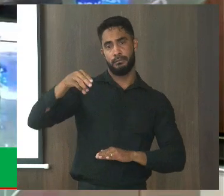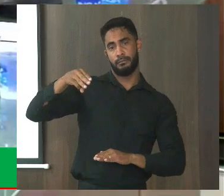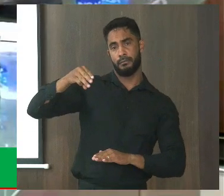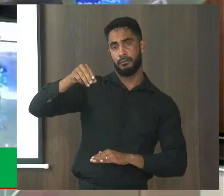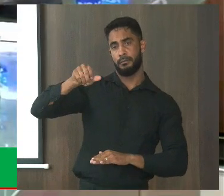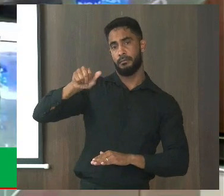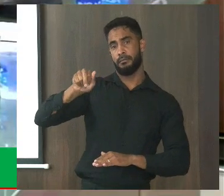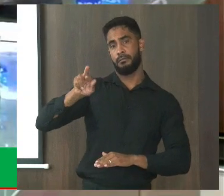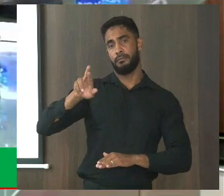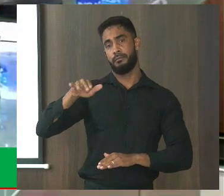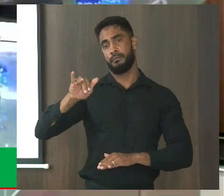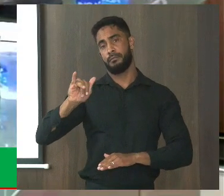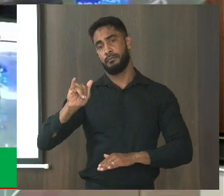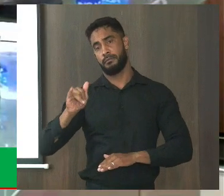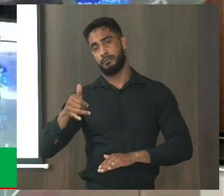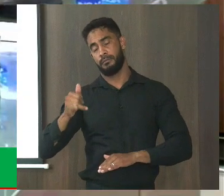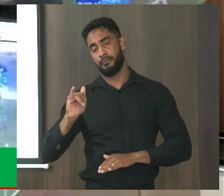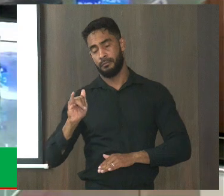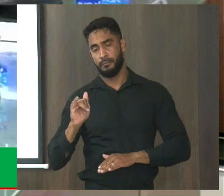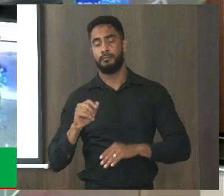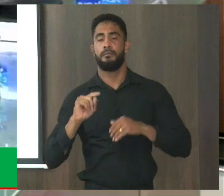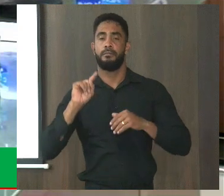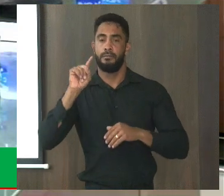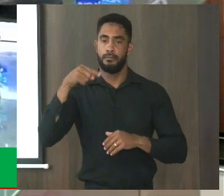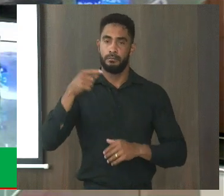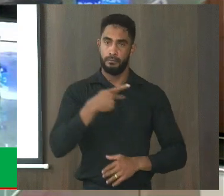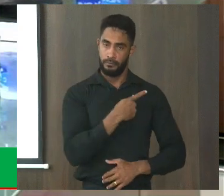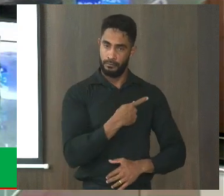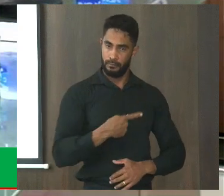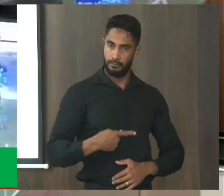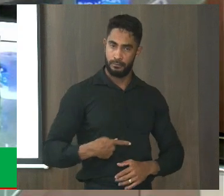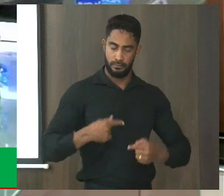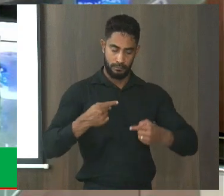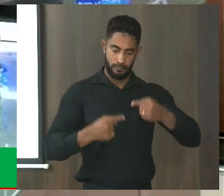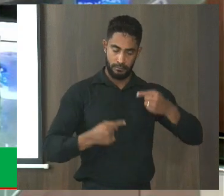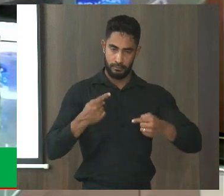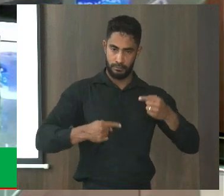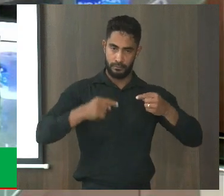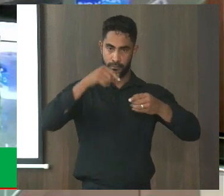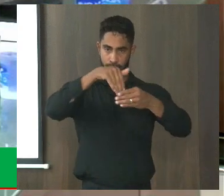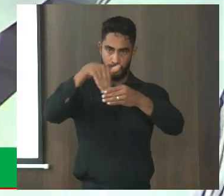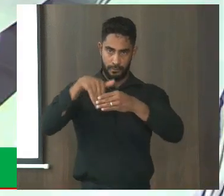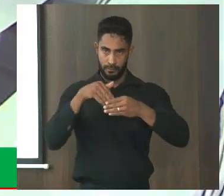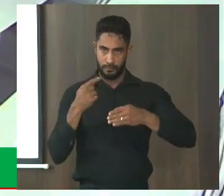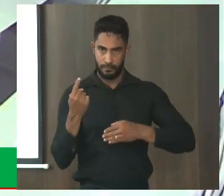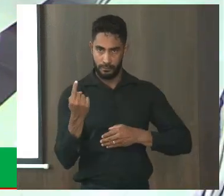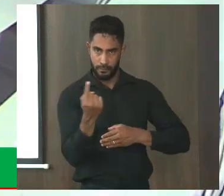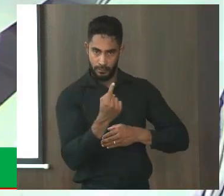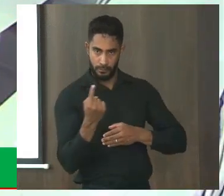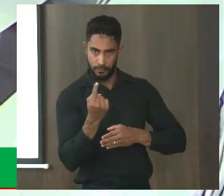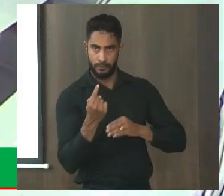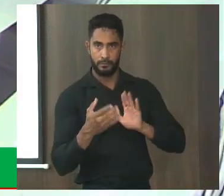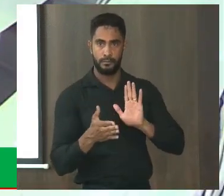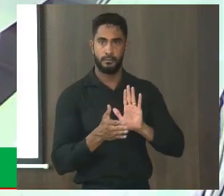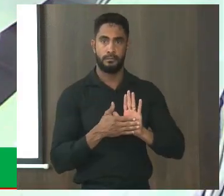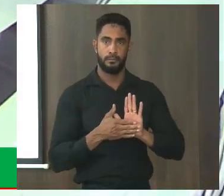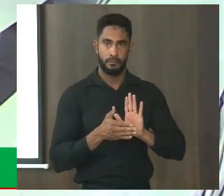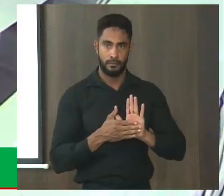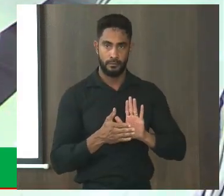Silva. Lida a redação final, o senhor presidente segue com discussão e votação em turno único das seguintes